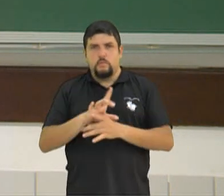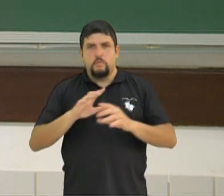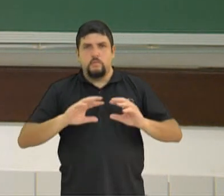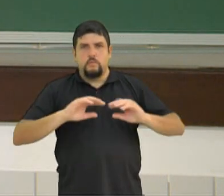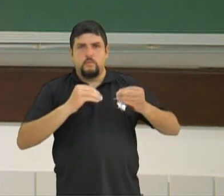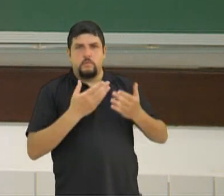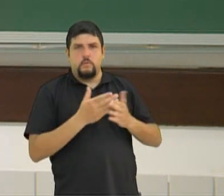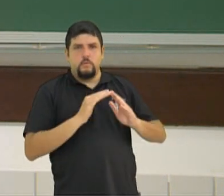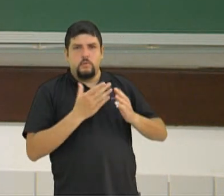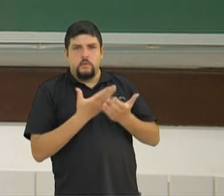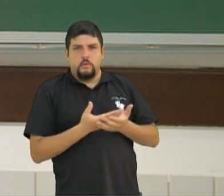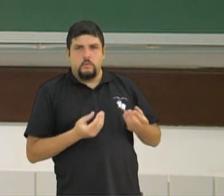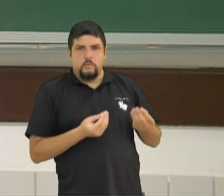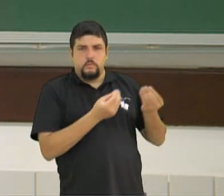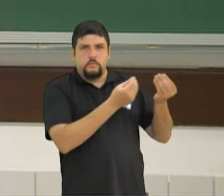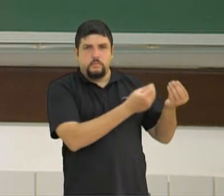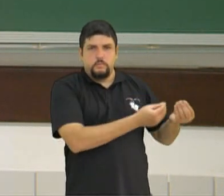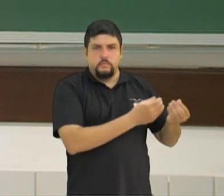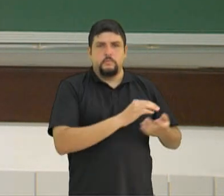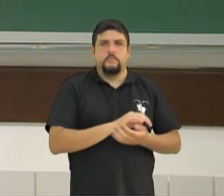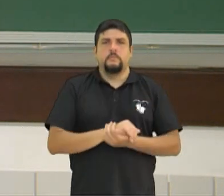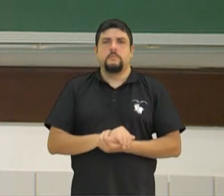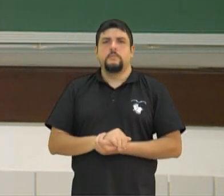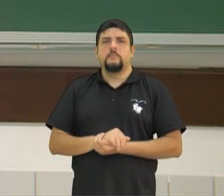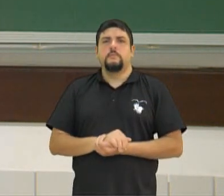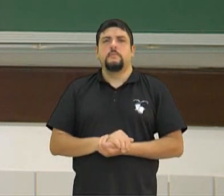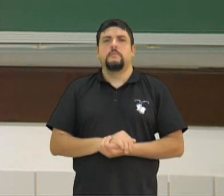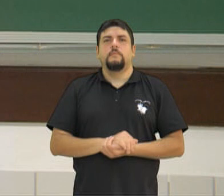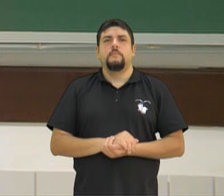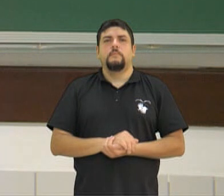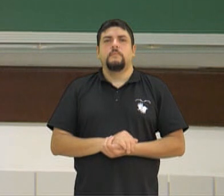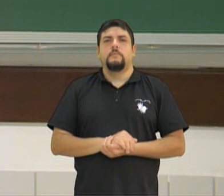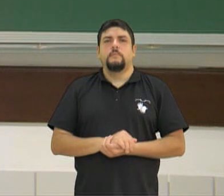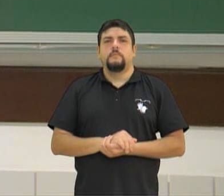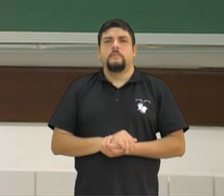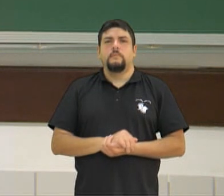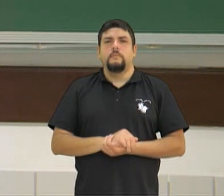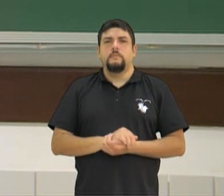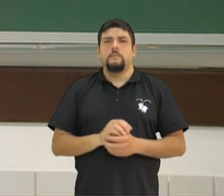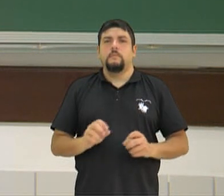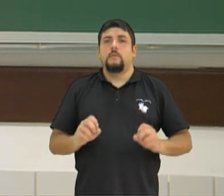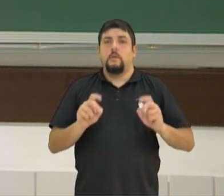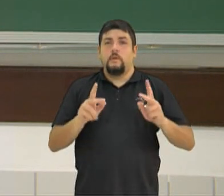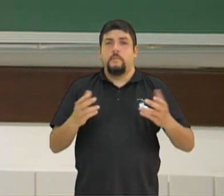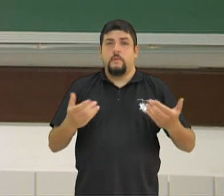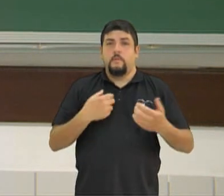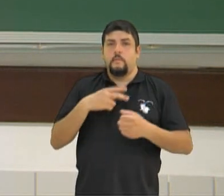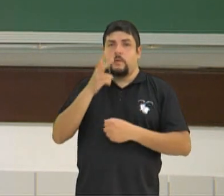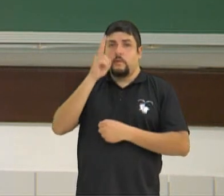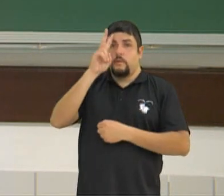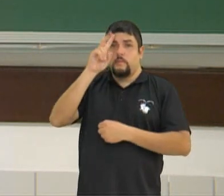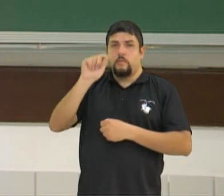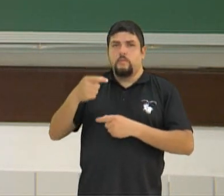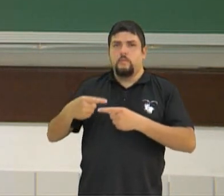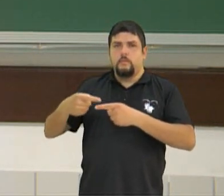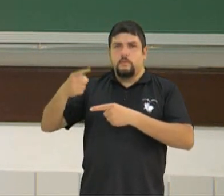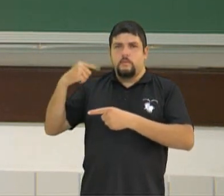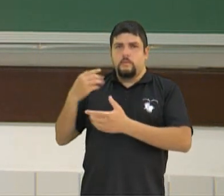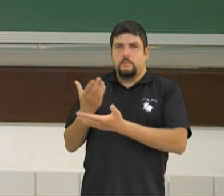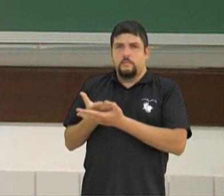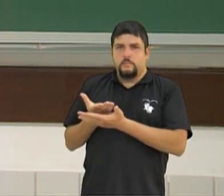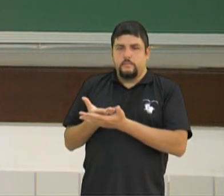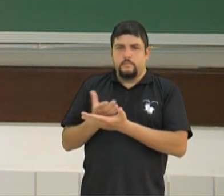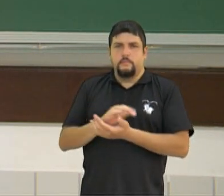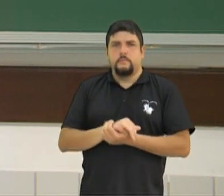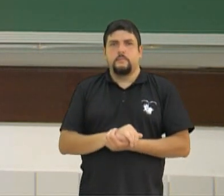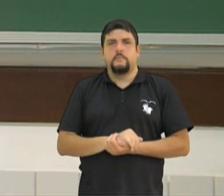de acordo com o cronograma que foi estabelecido, bien? Tá? Vamos relembrar então o que nós vimos na aula anterior, na aula